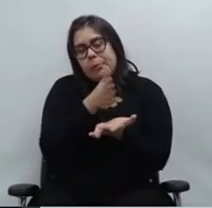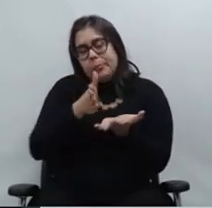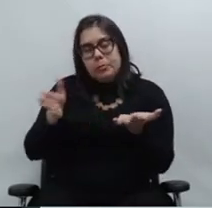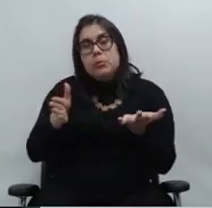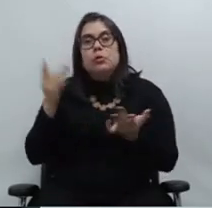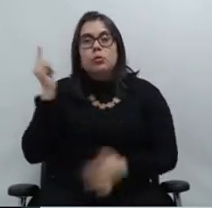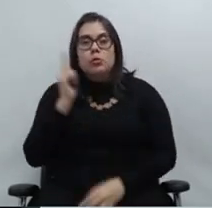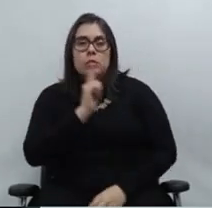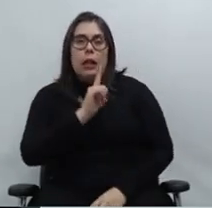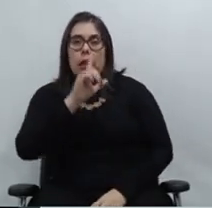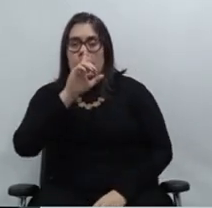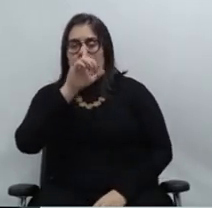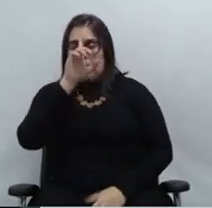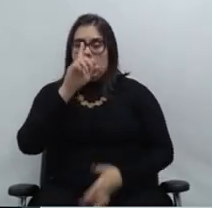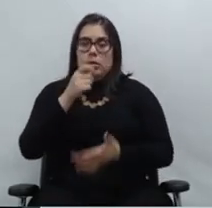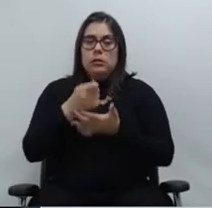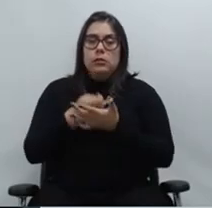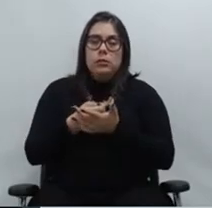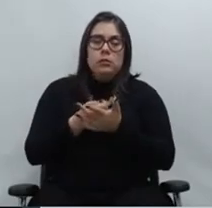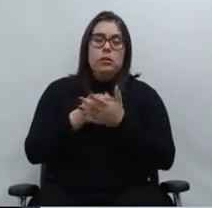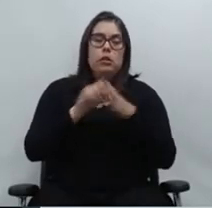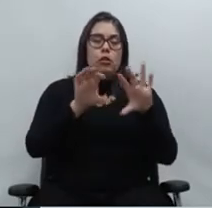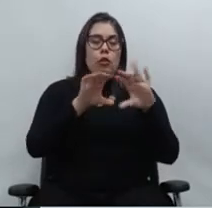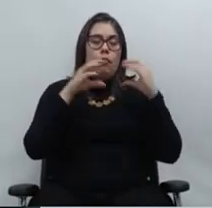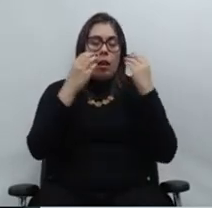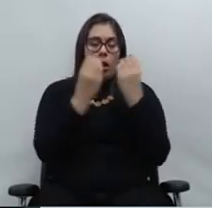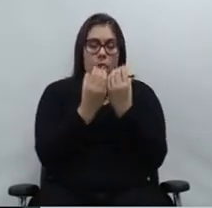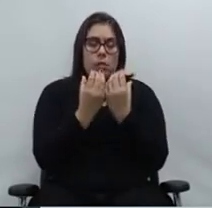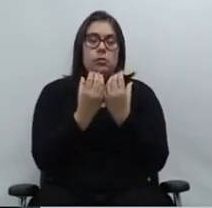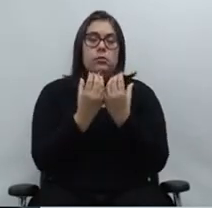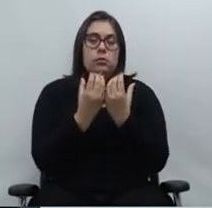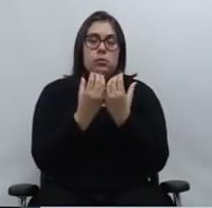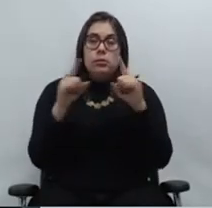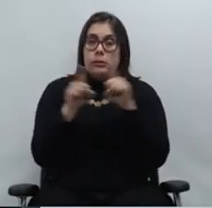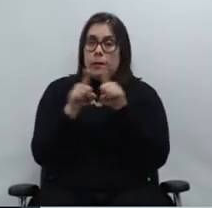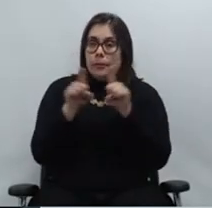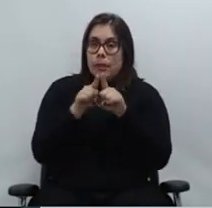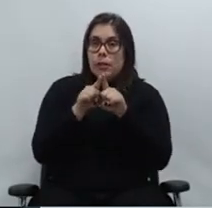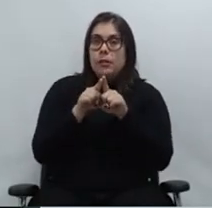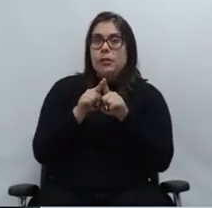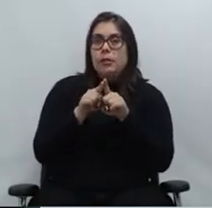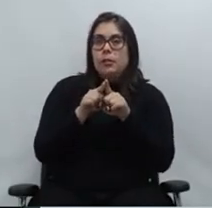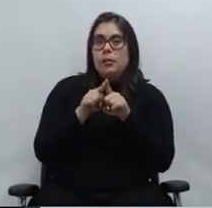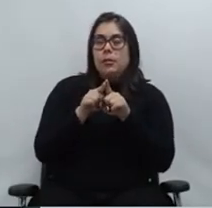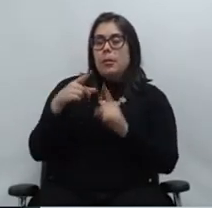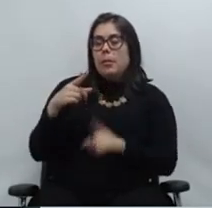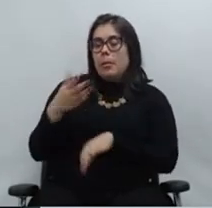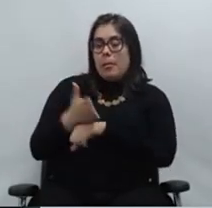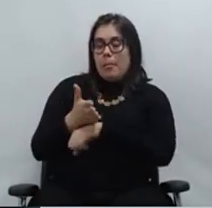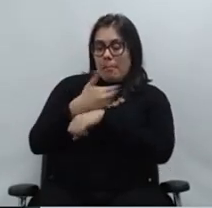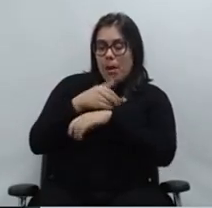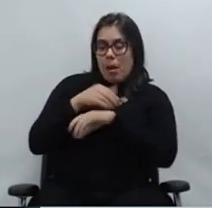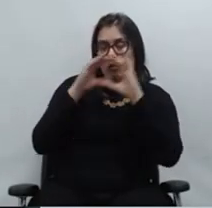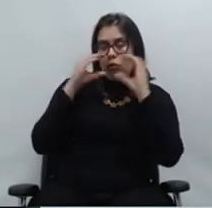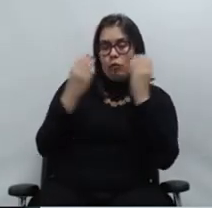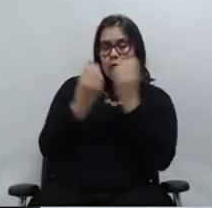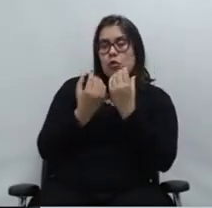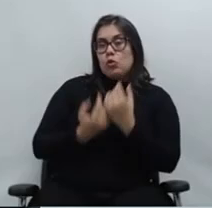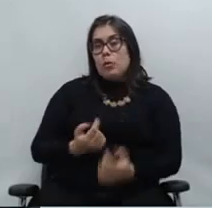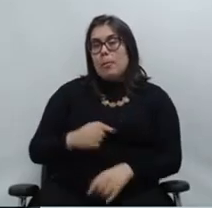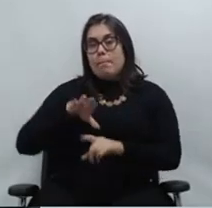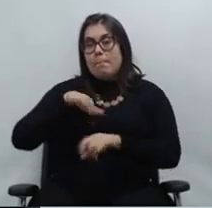viabilizem a descentralização das pré-conferências, sobretudo eventual implementação de pré-conferências em mais de uma unidade por